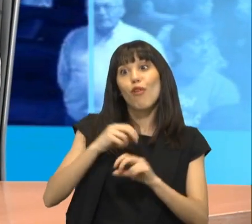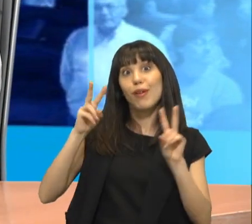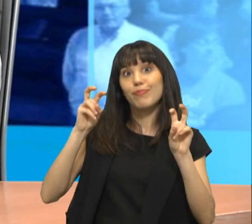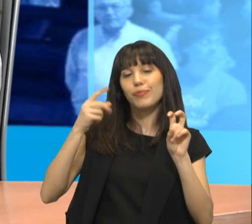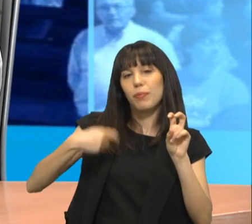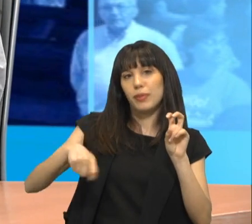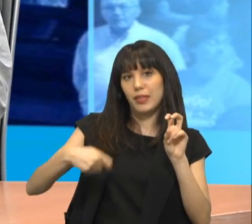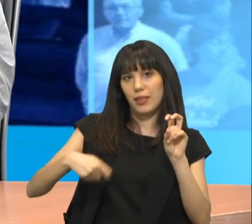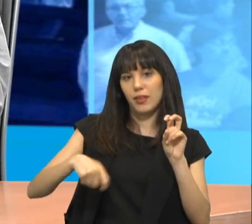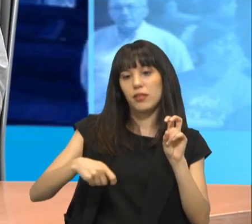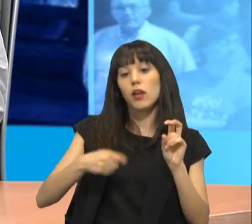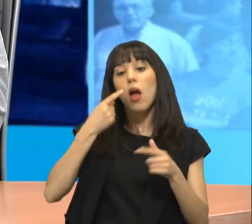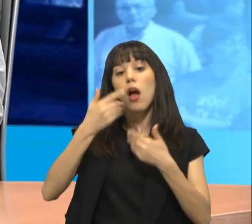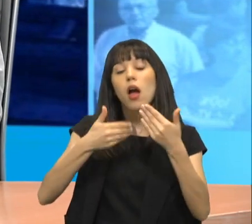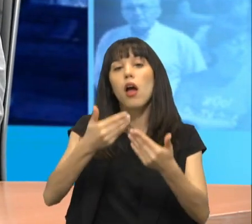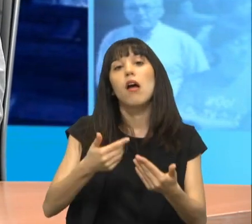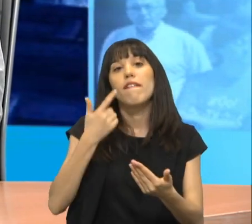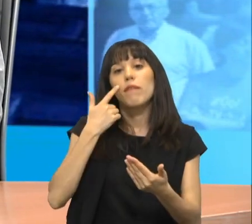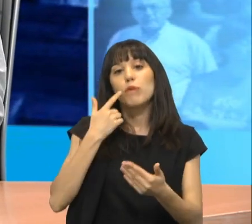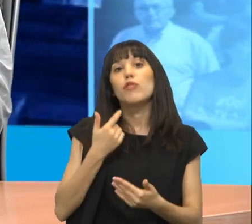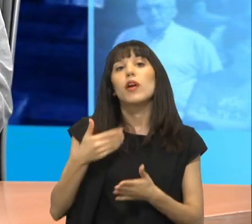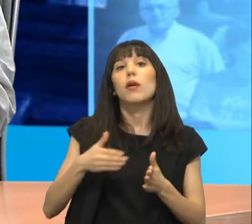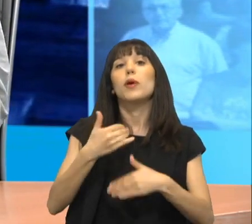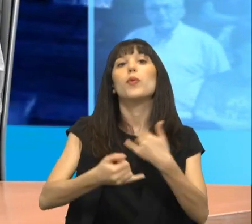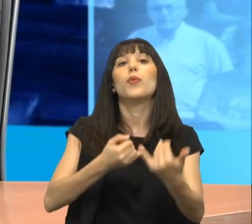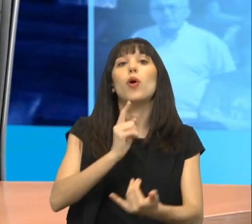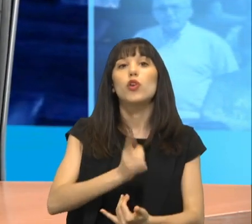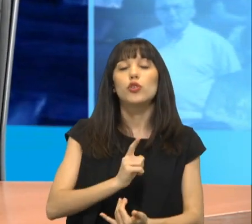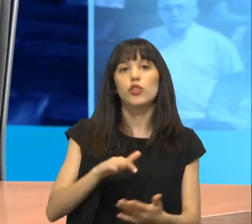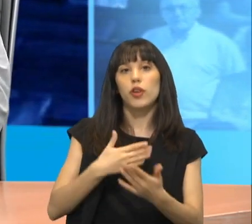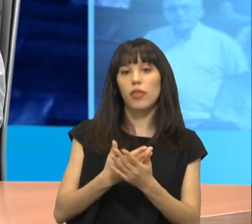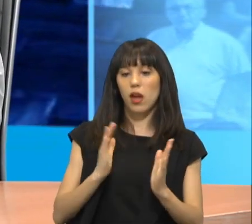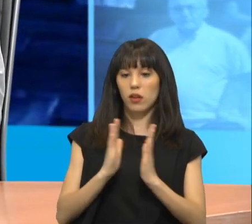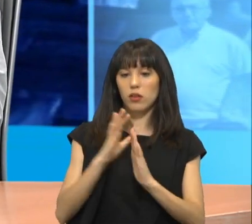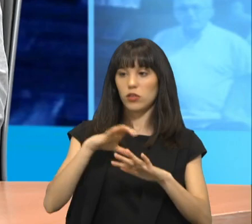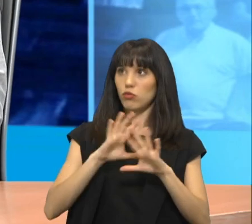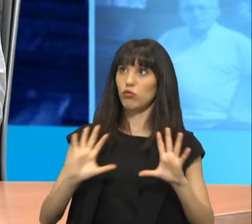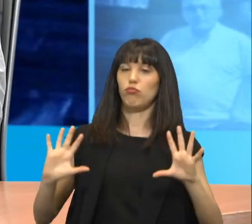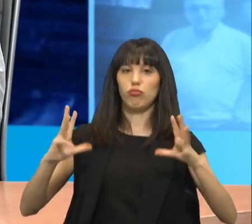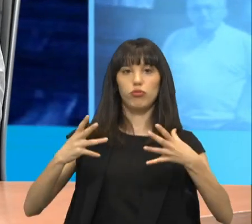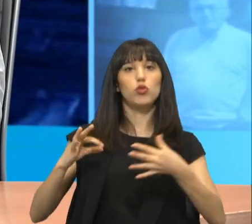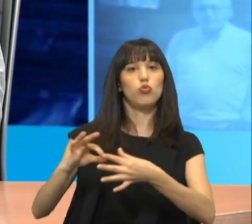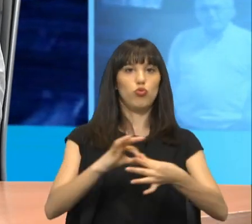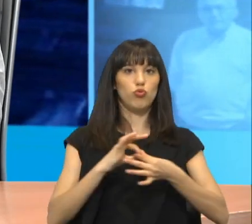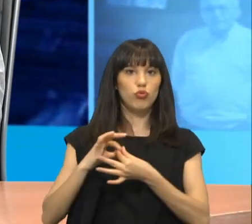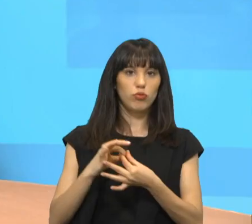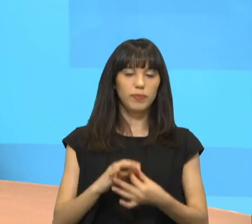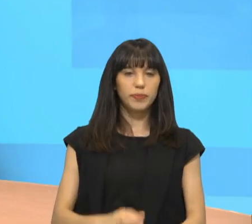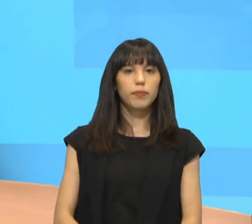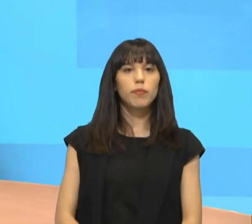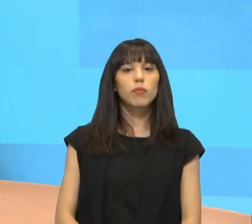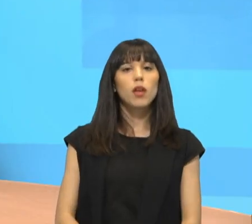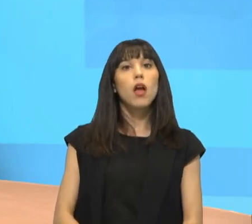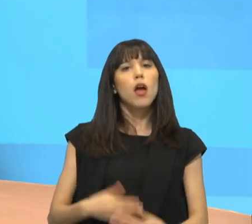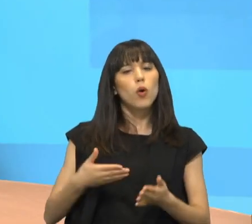se mantém, consegue levar para a frente este caminho de trazer todas as dioceses a caminhar em conjunto. Que momento também existe de renovação,